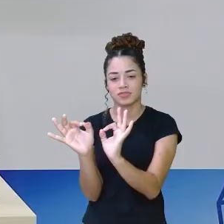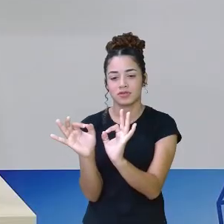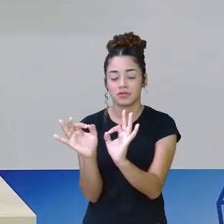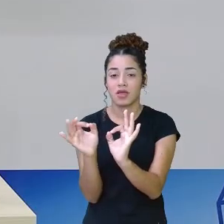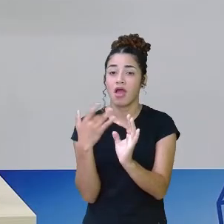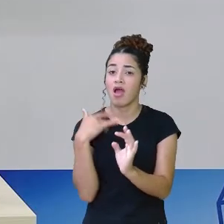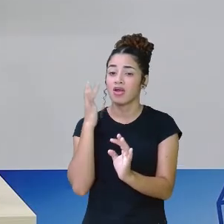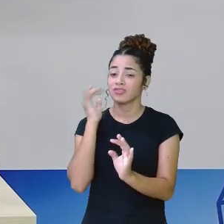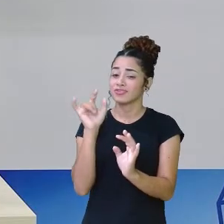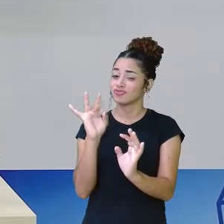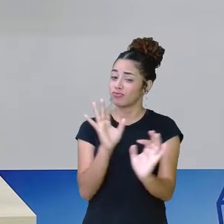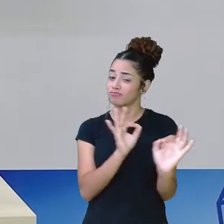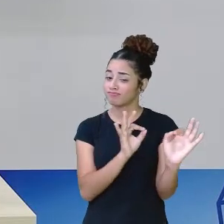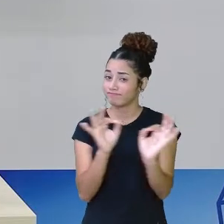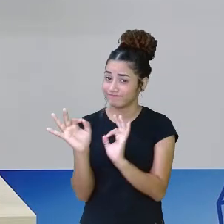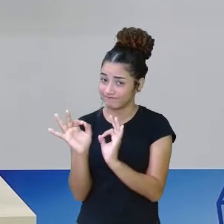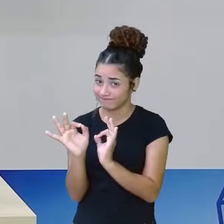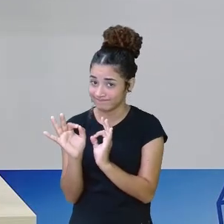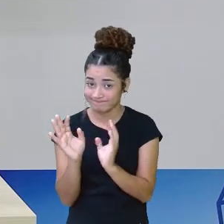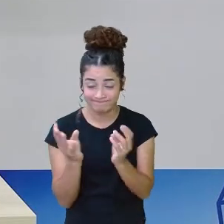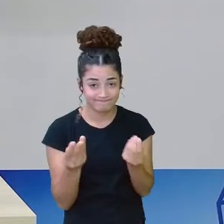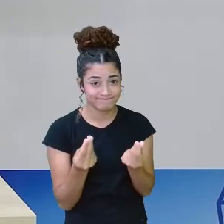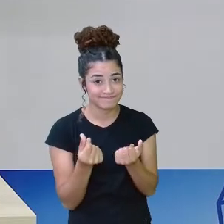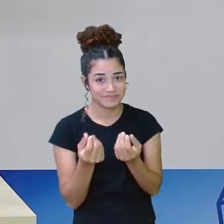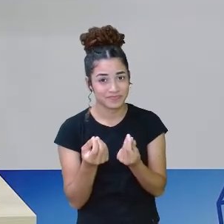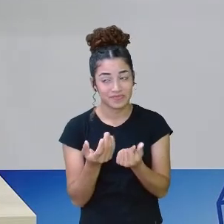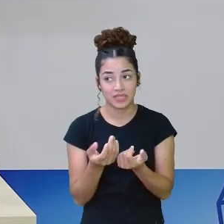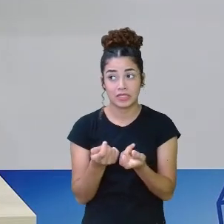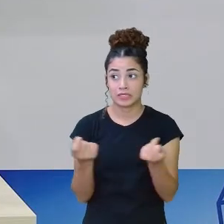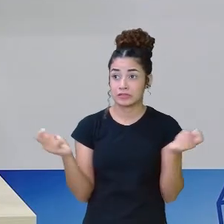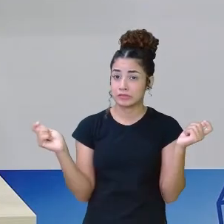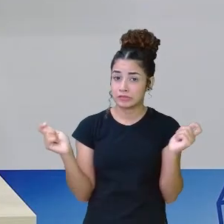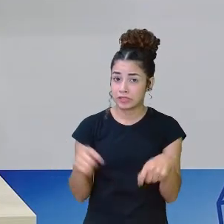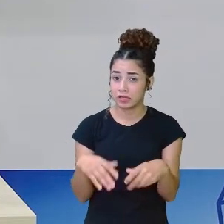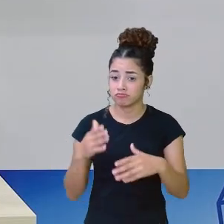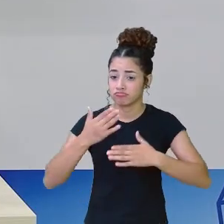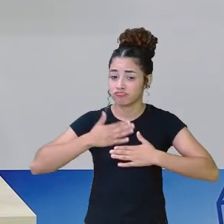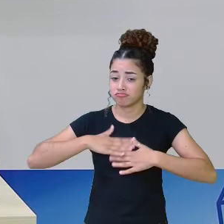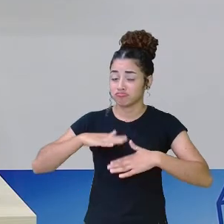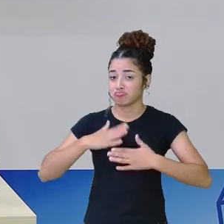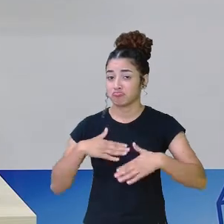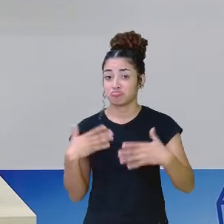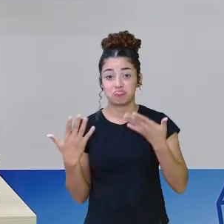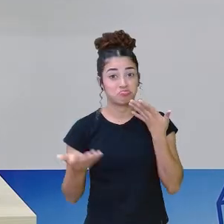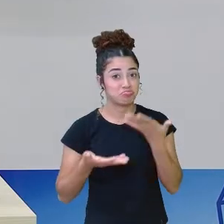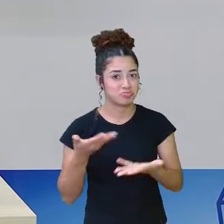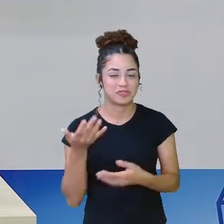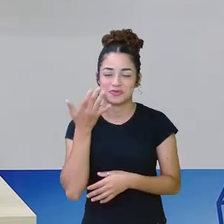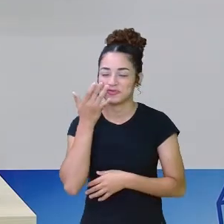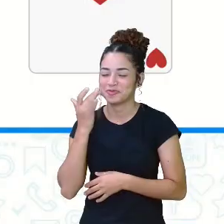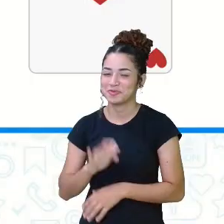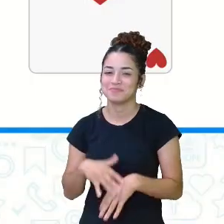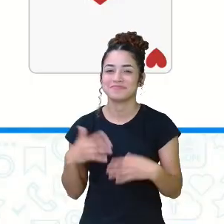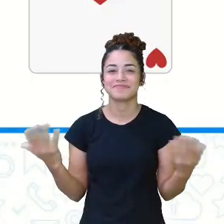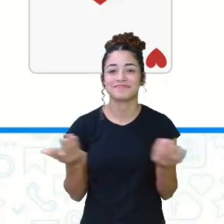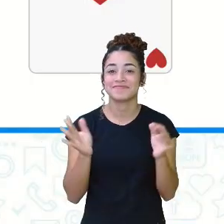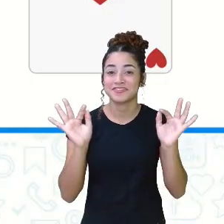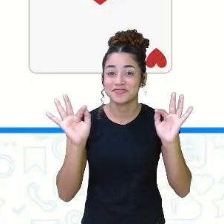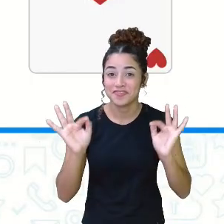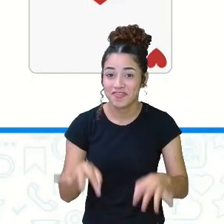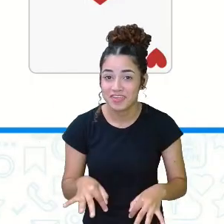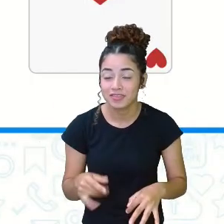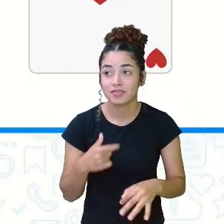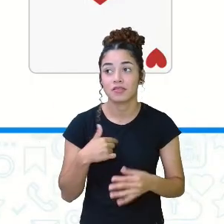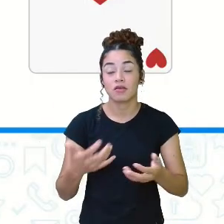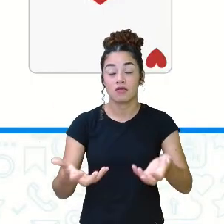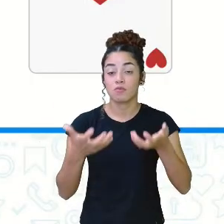sim. Eles estão prestando Será atenção. que eles já estão no clima de descanso? Não sei. Para finalizar, eu quero que